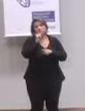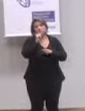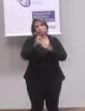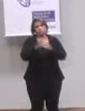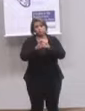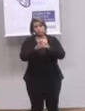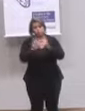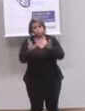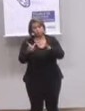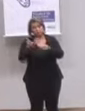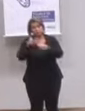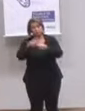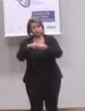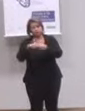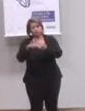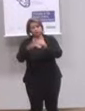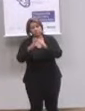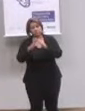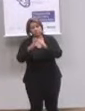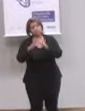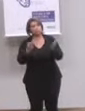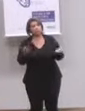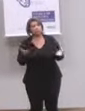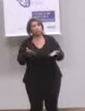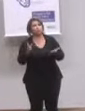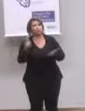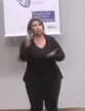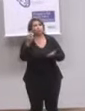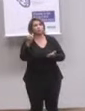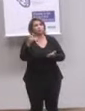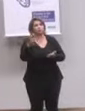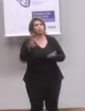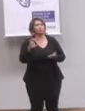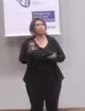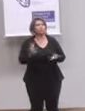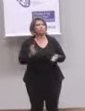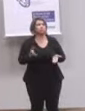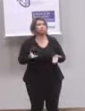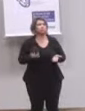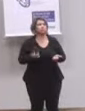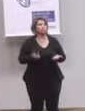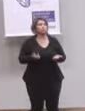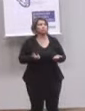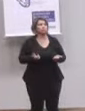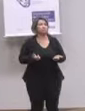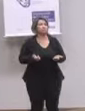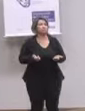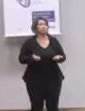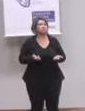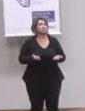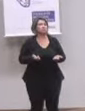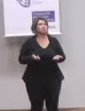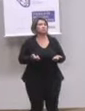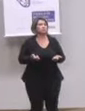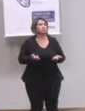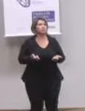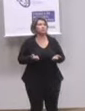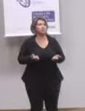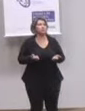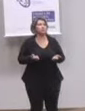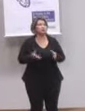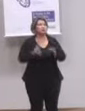alta hoje para ir para casa com o home care. E a gente recebe